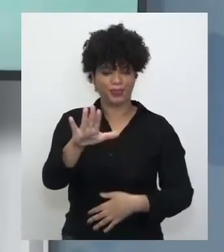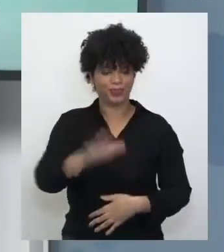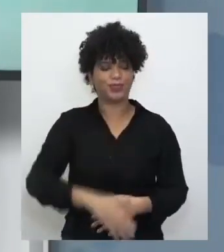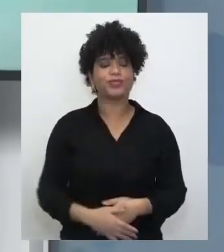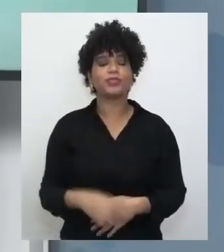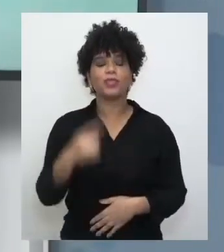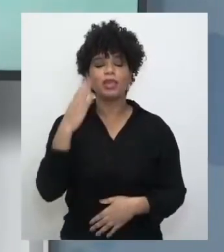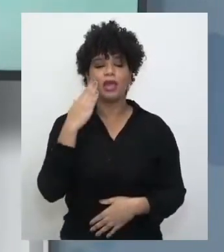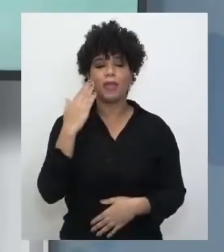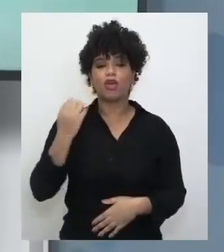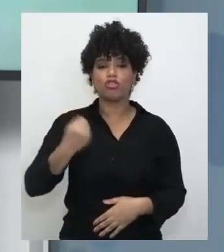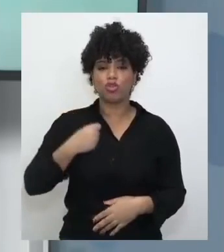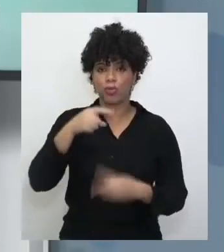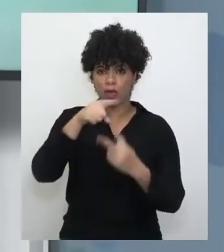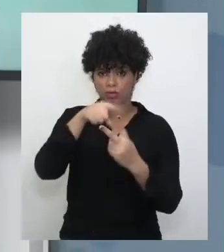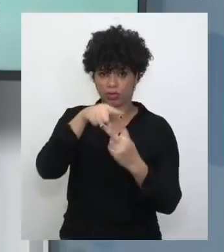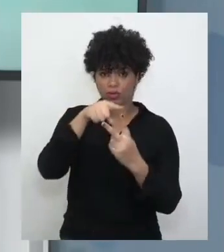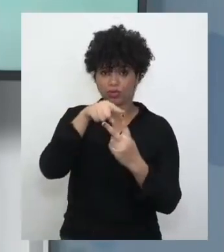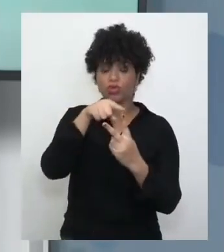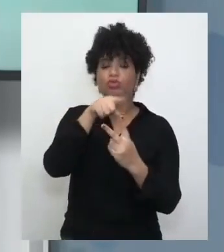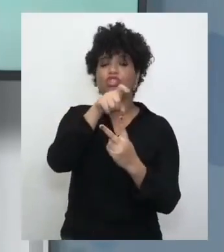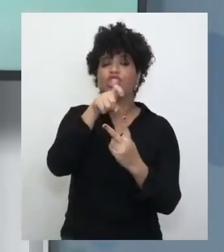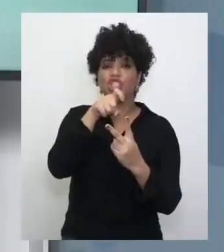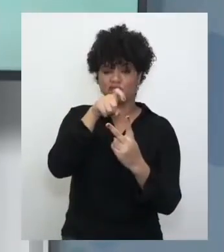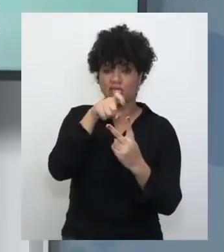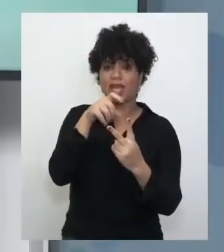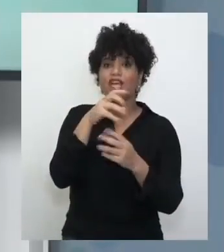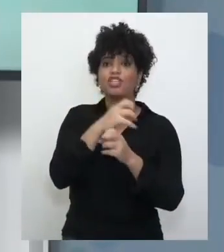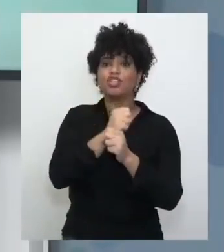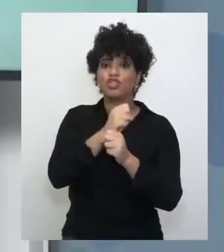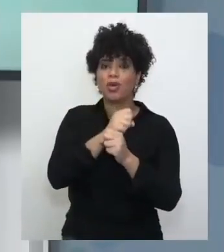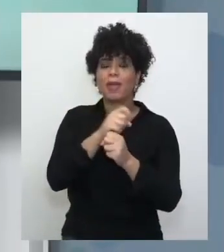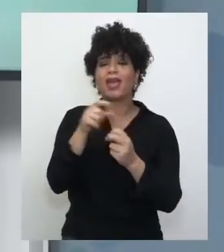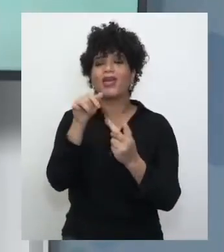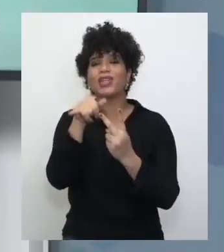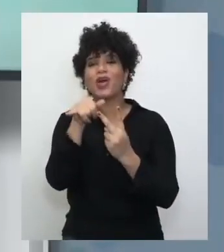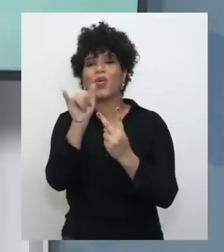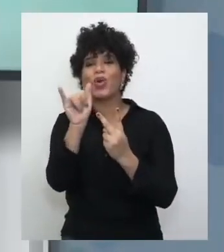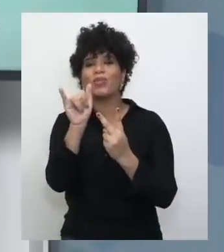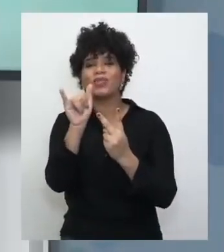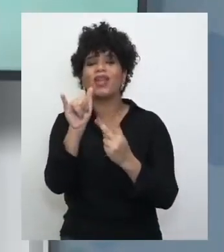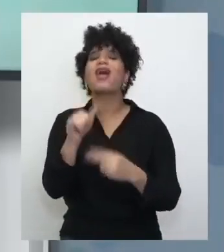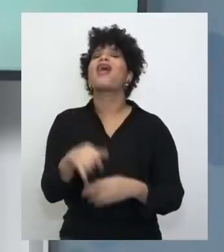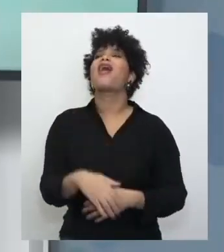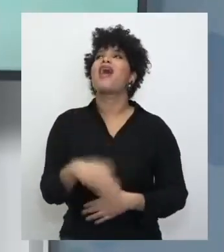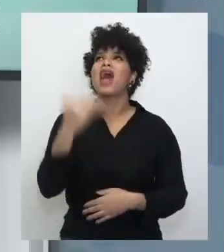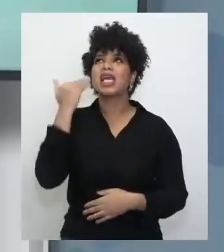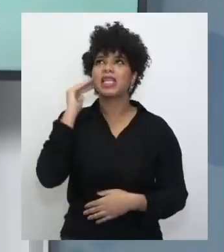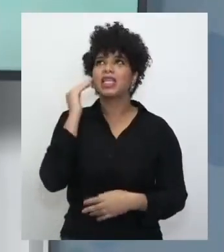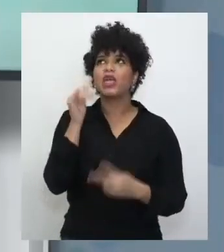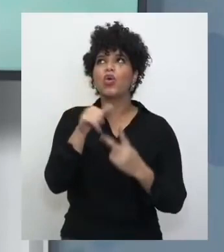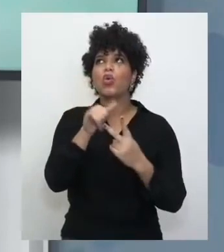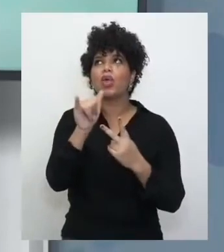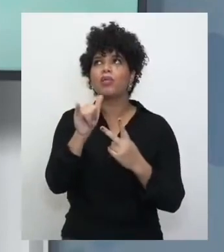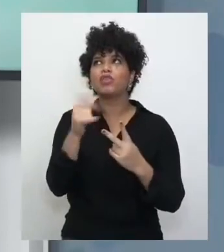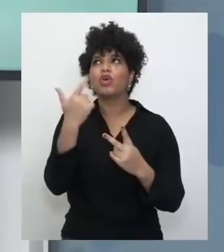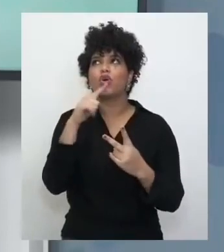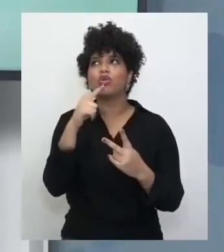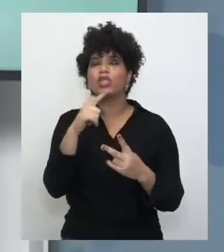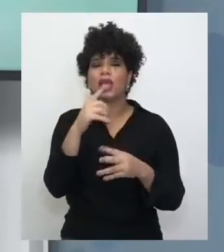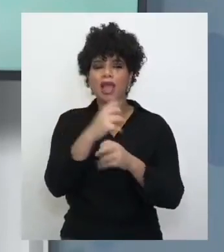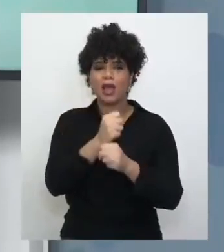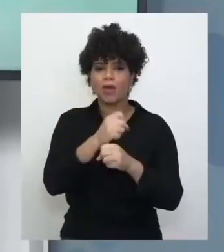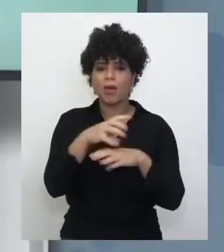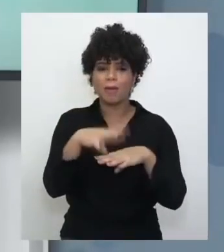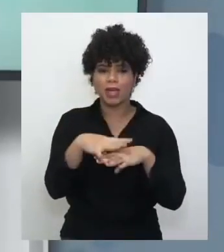do x, você vai pegar esse valor do x, vai fazer uma conta com ele e vai descobrir o y. Então o y vem de uma conta, uma operação matemática